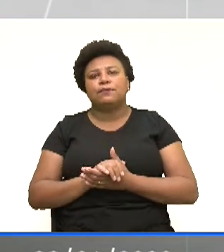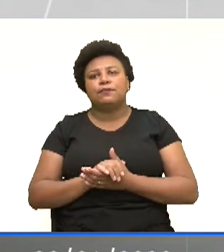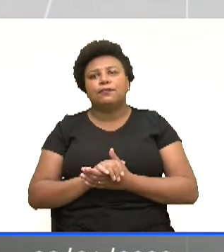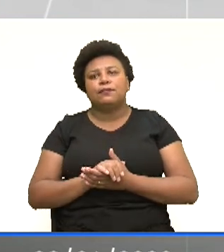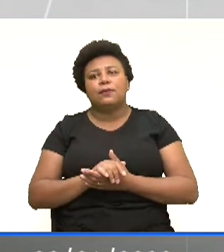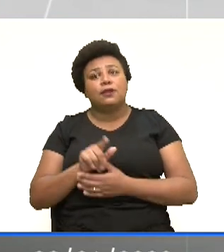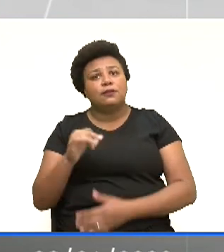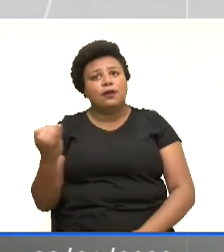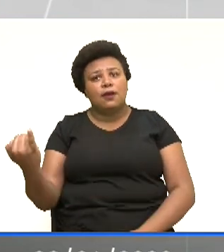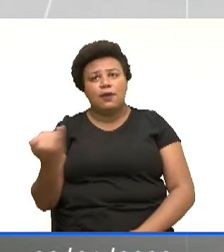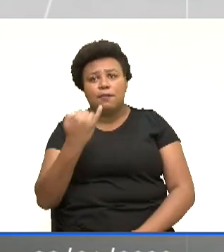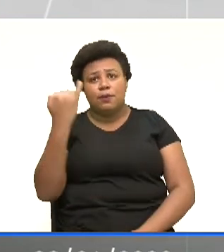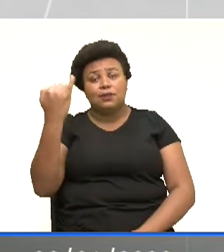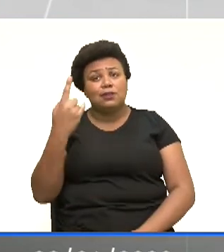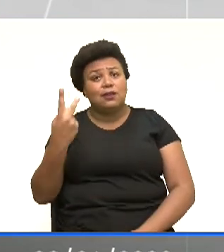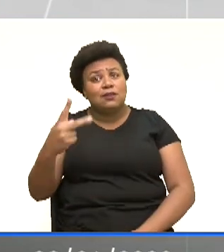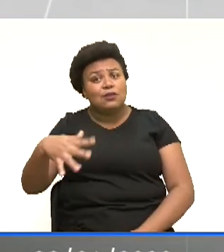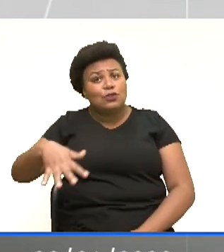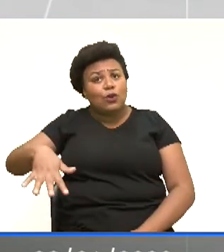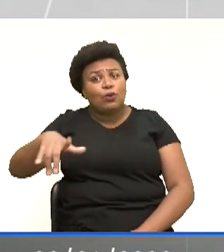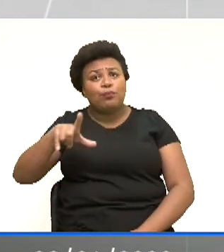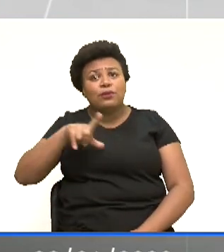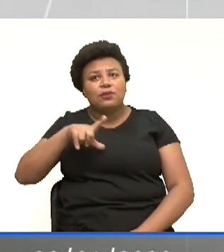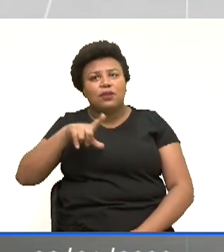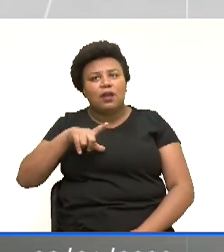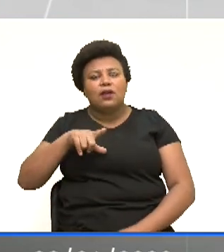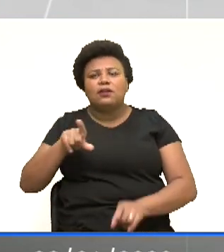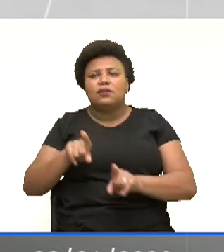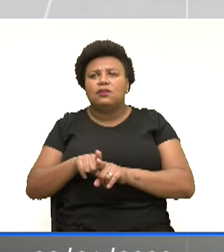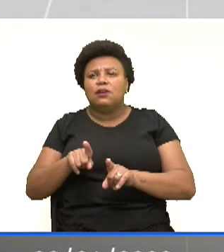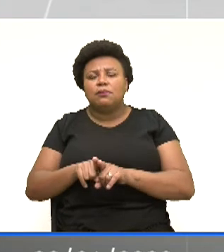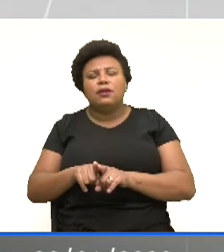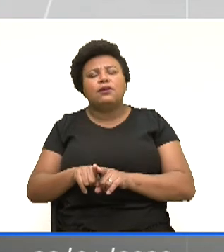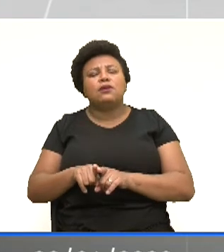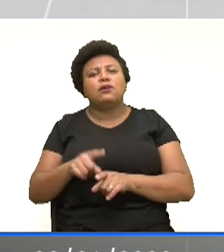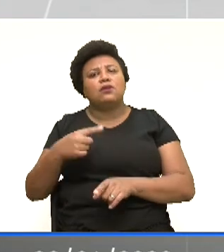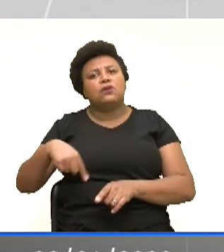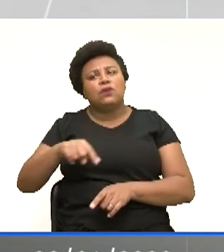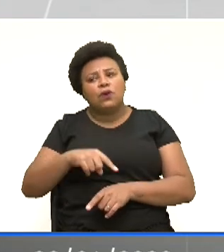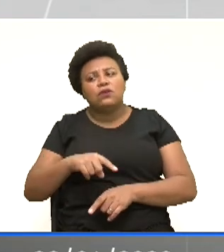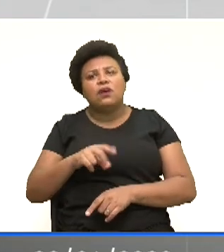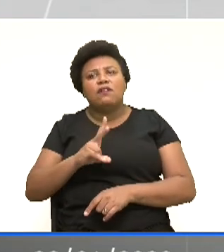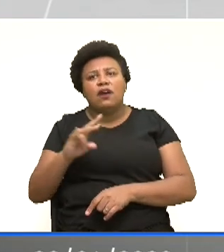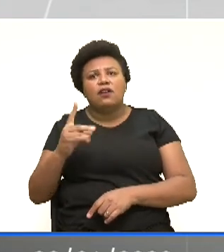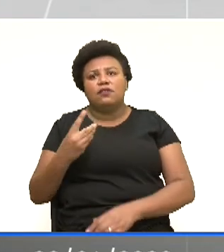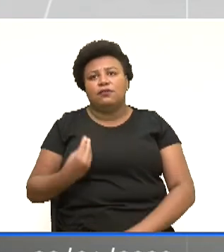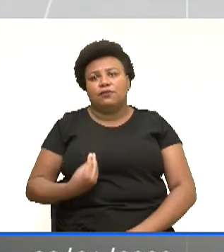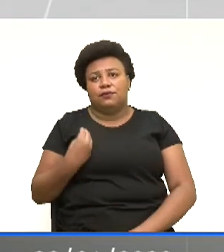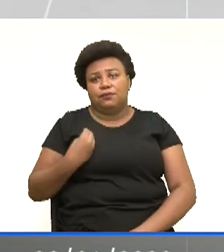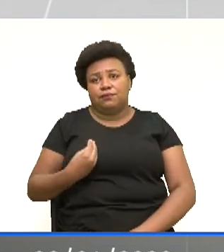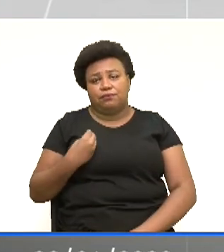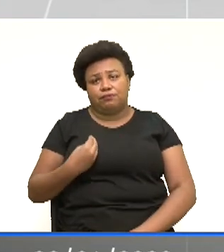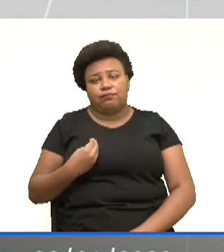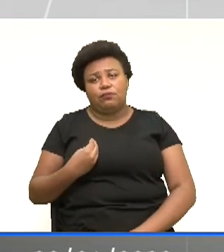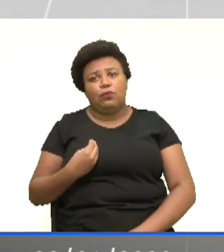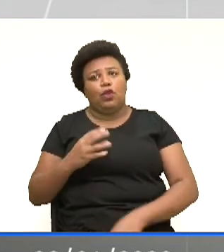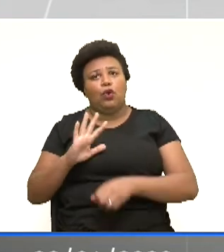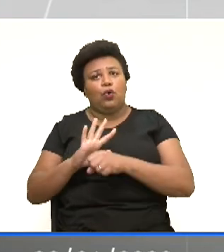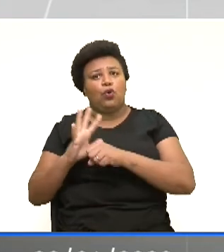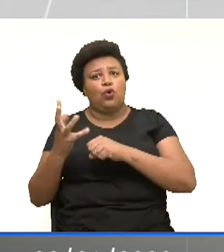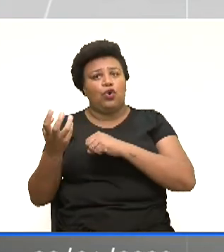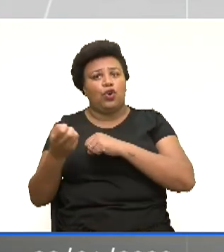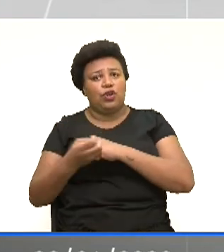da importância que esse segmento tem e da circunstância que nós vamos viver o coronavírus.